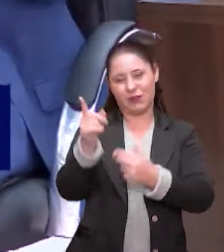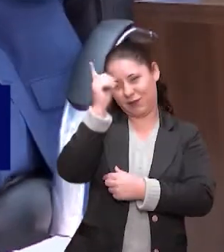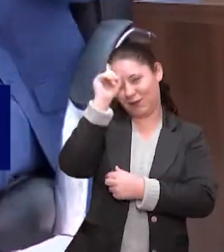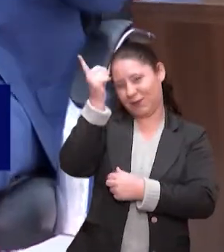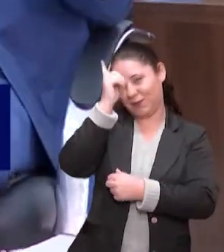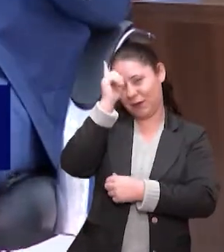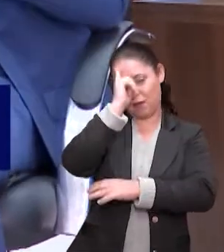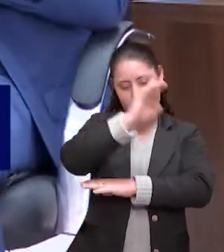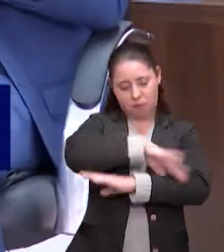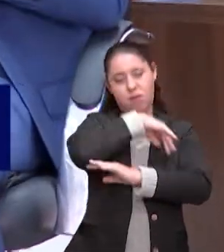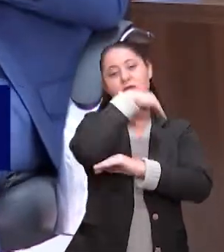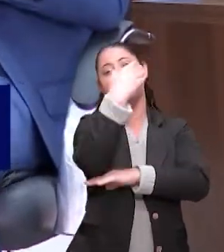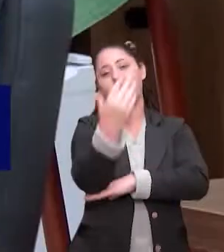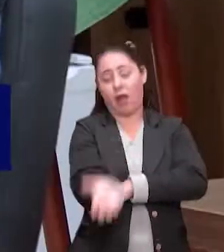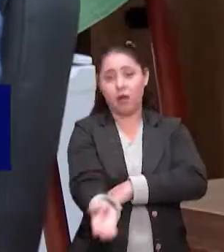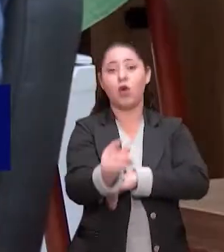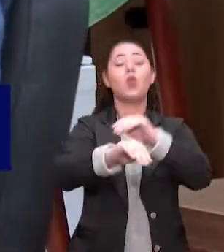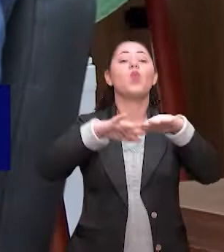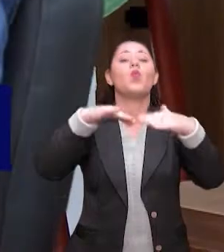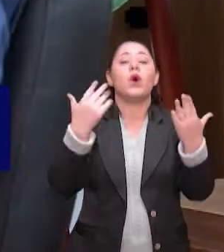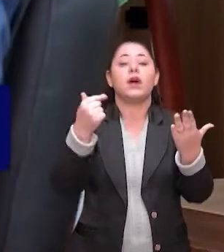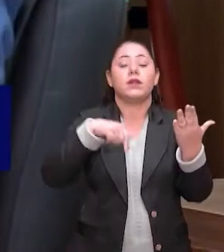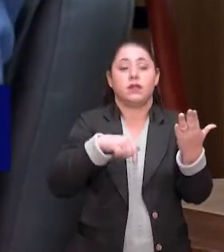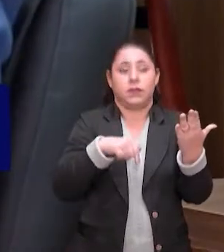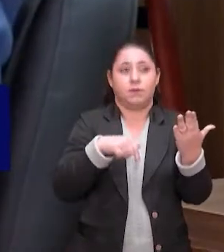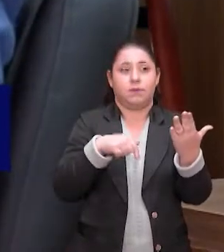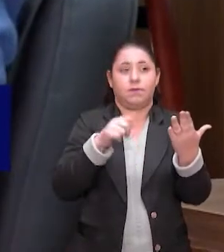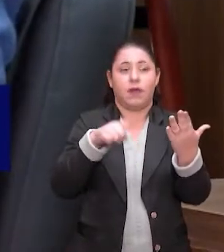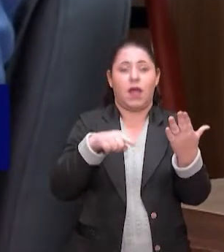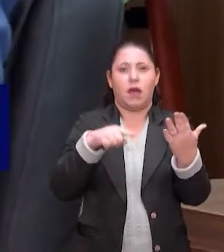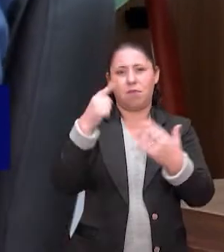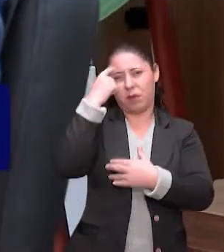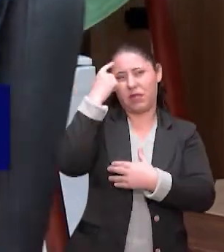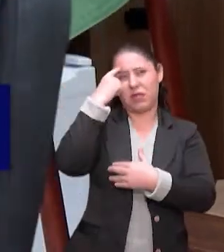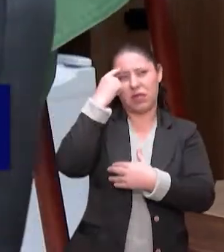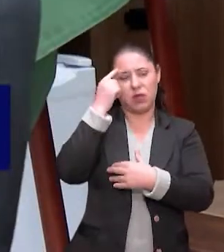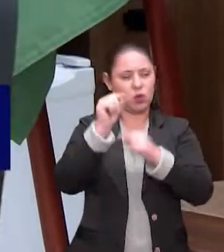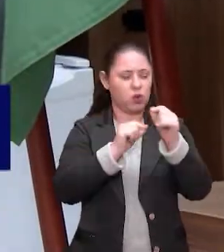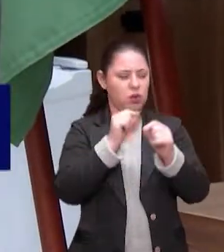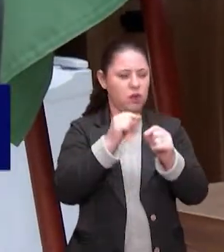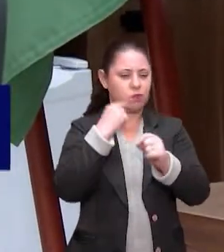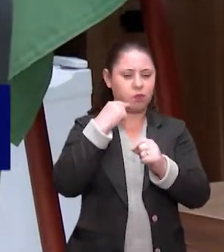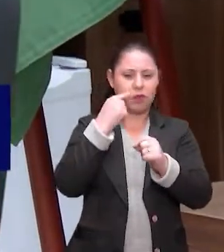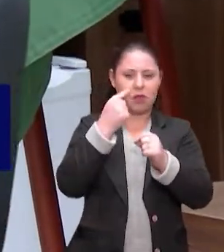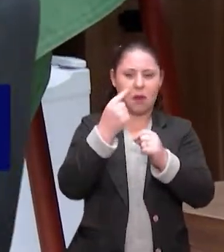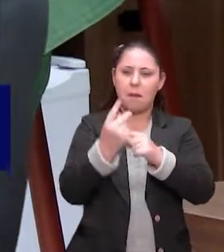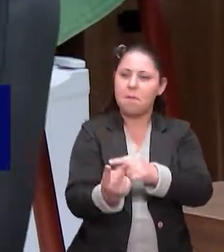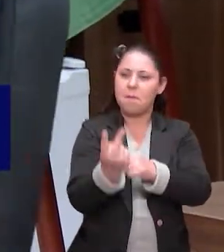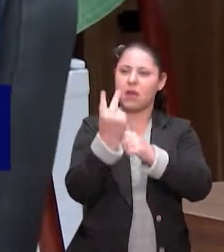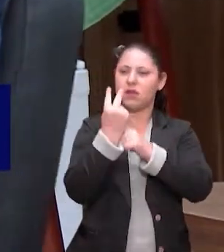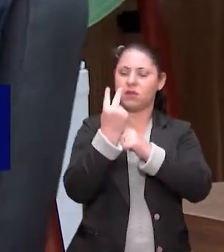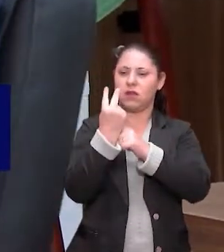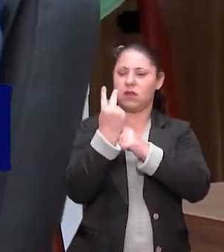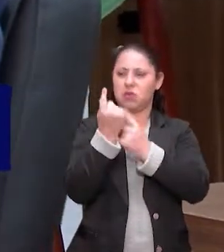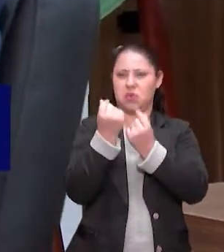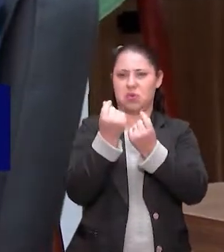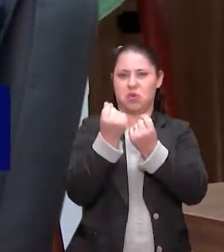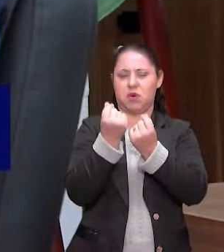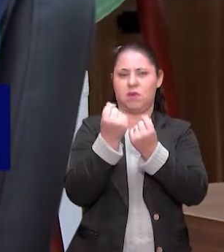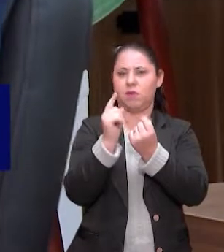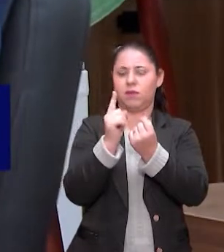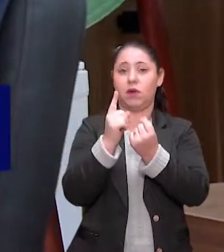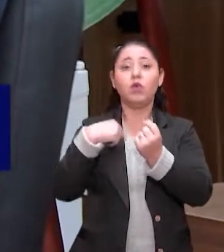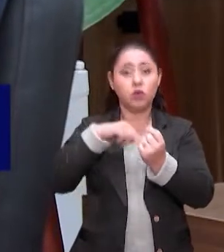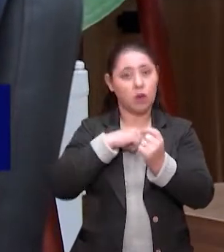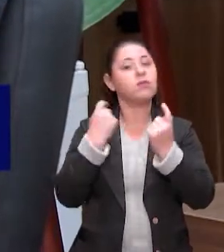meme, dioturnamente. Então, quando eu retribuo a advocacia, quando eu estou aqui, eu não fico pensando em retribuir aquilo que a advocacia possa ter me dado no